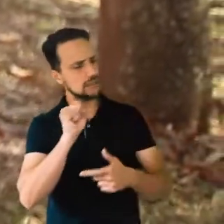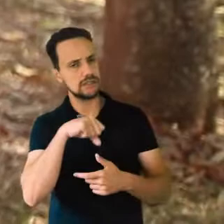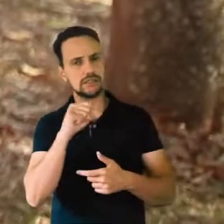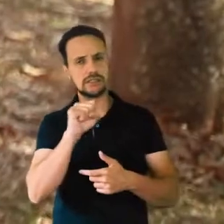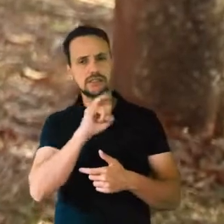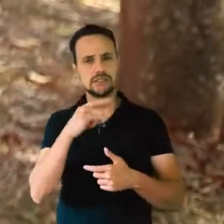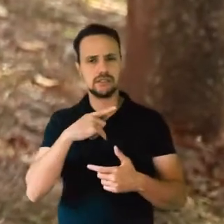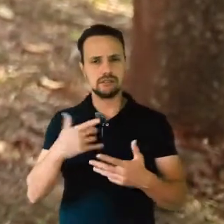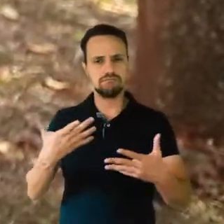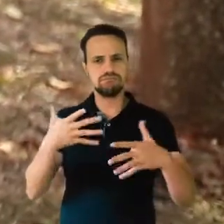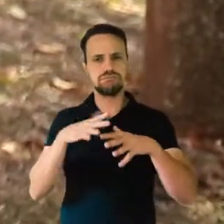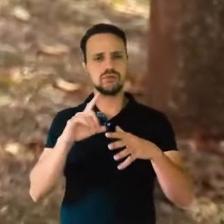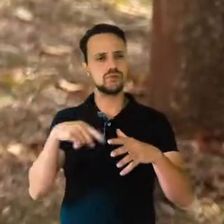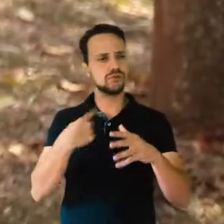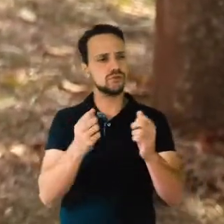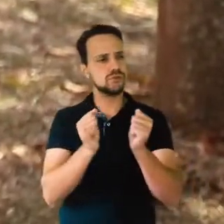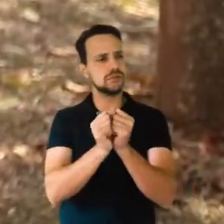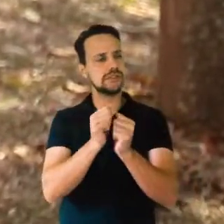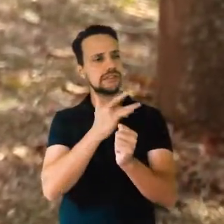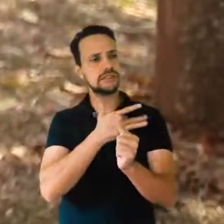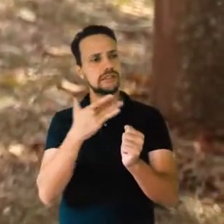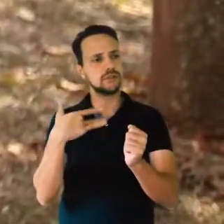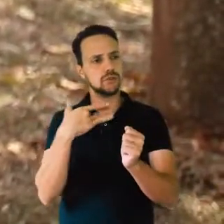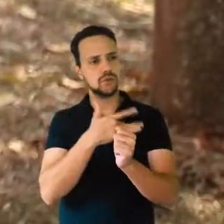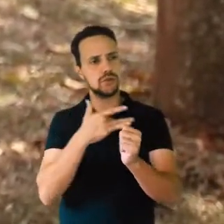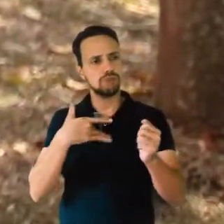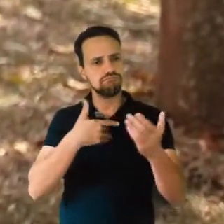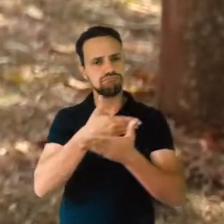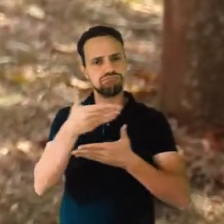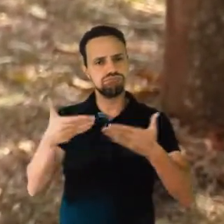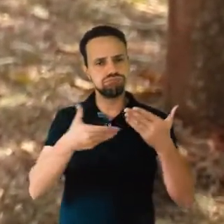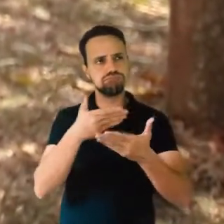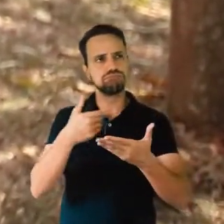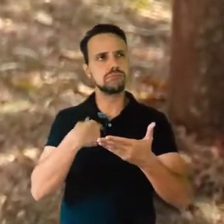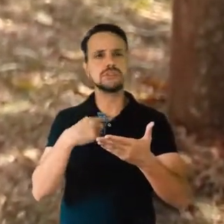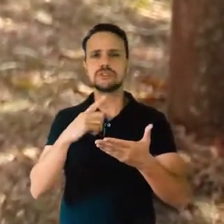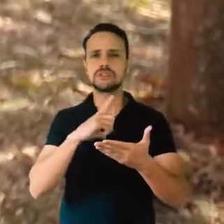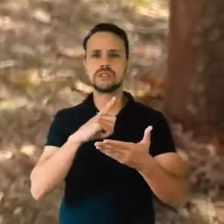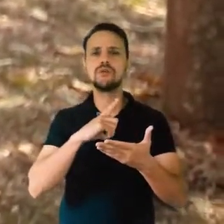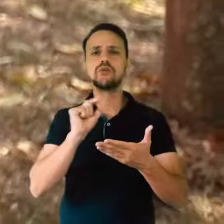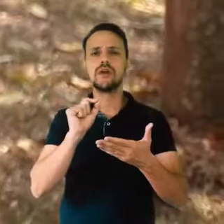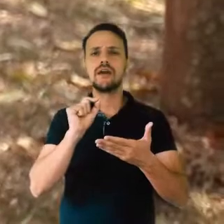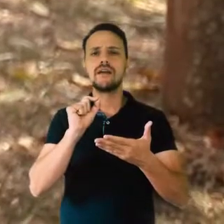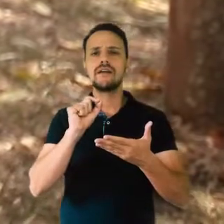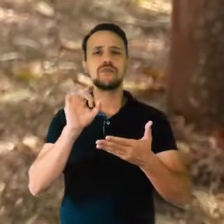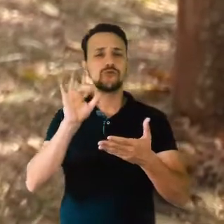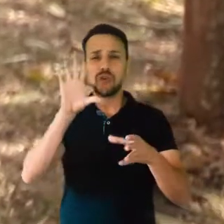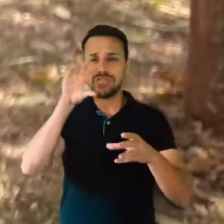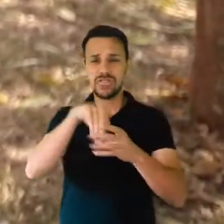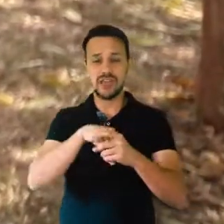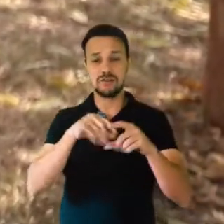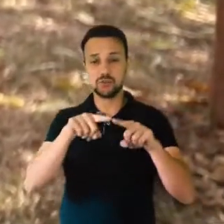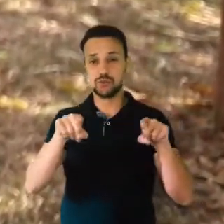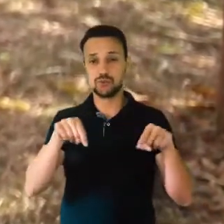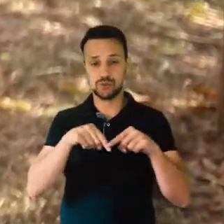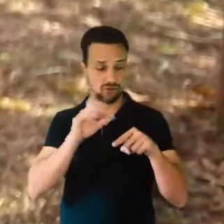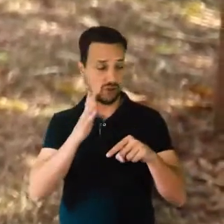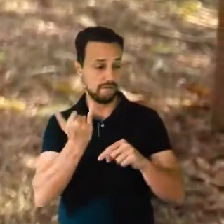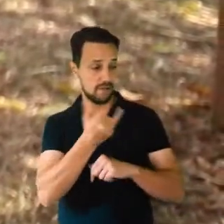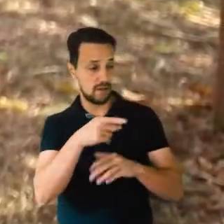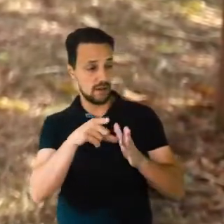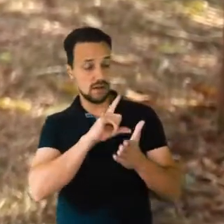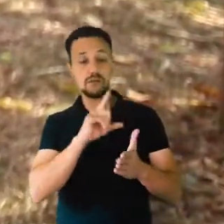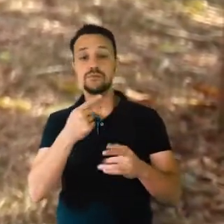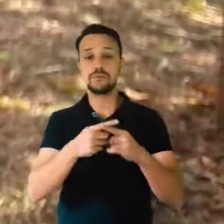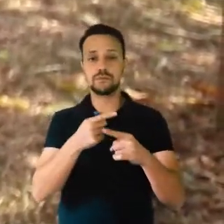a gente tem um olhar integrativo sobre a saúde, a gente... Essa questão que eu falei, sai do consultório. O cuidado, ele se